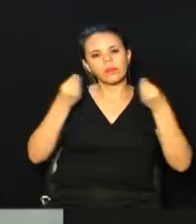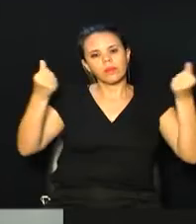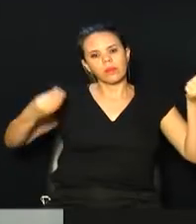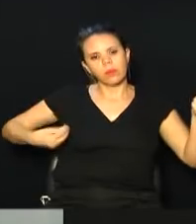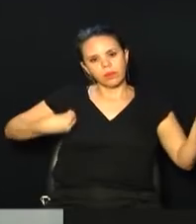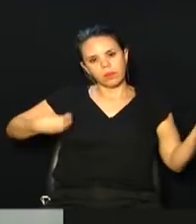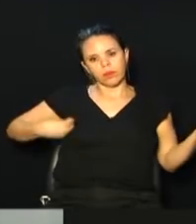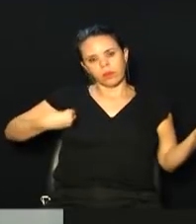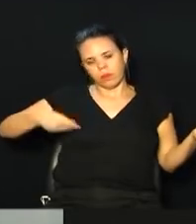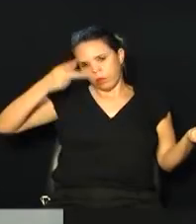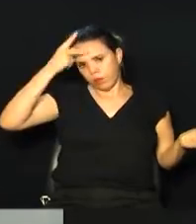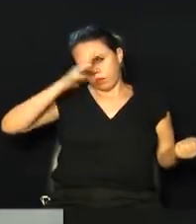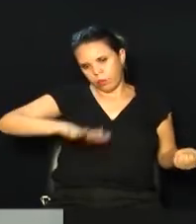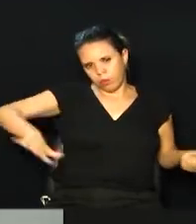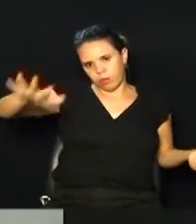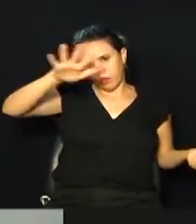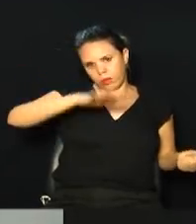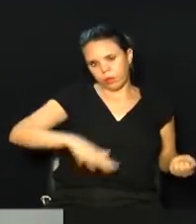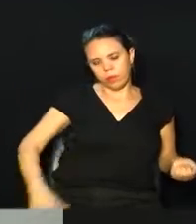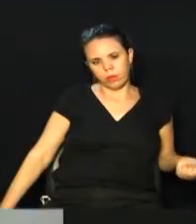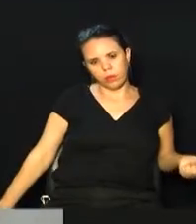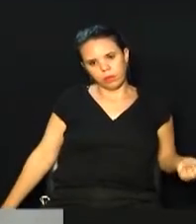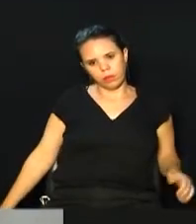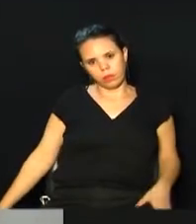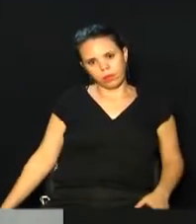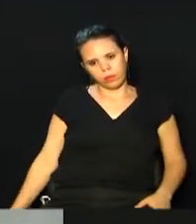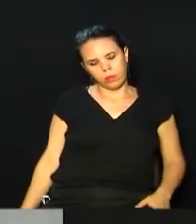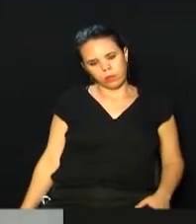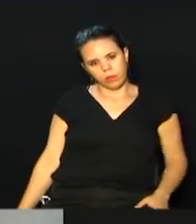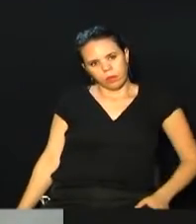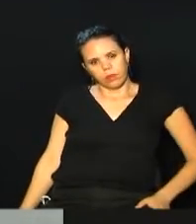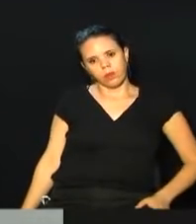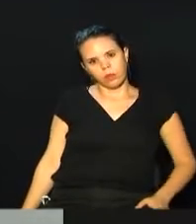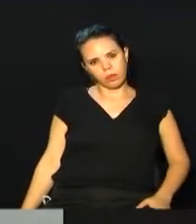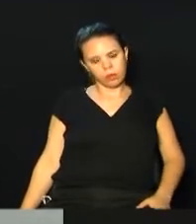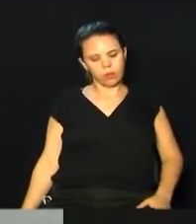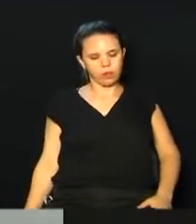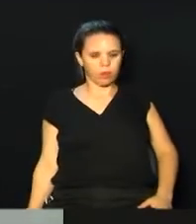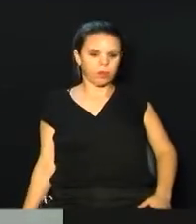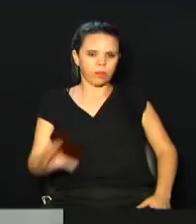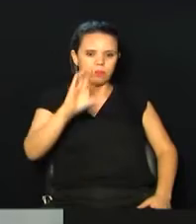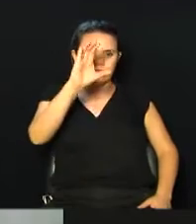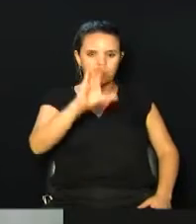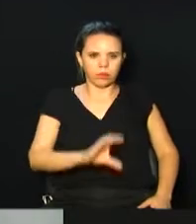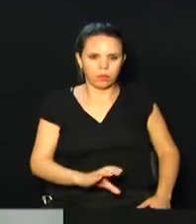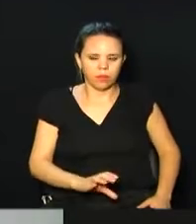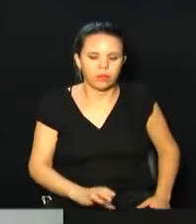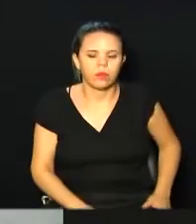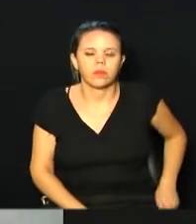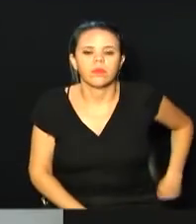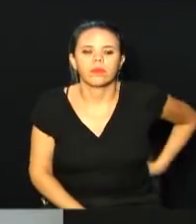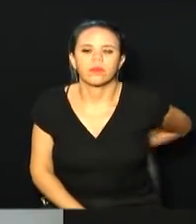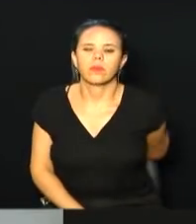vida para o meio urbano, ou seja, para o cidadão urbano.